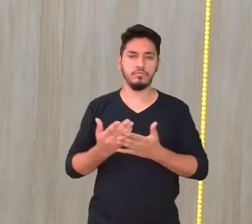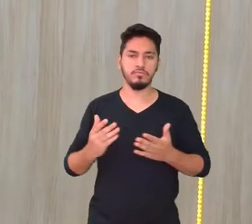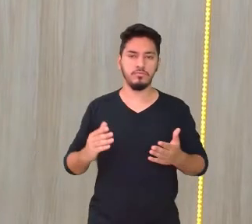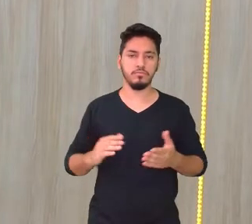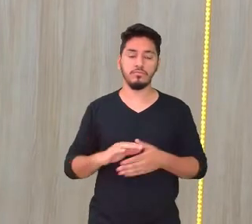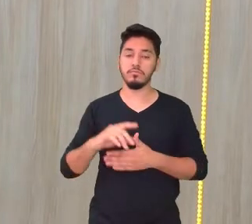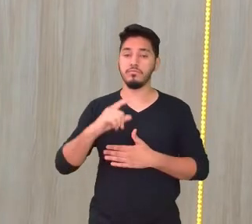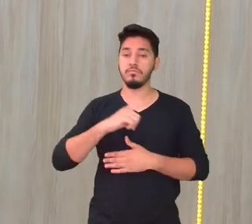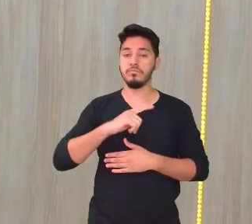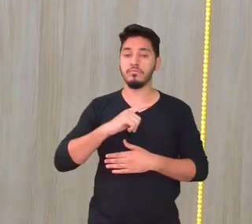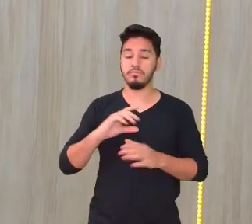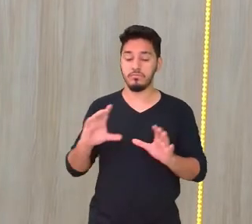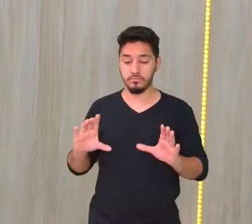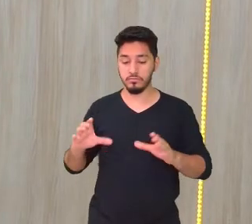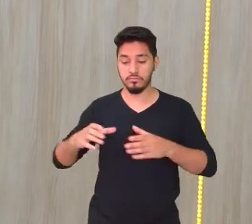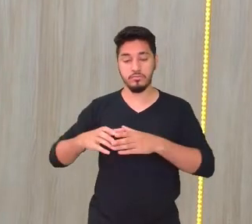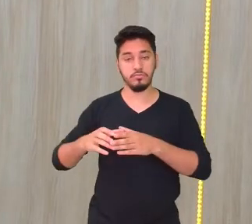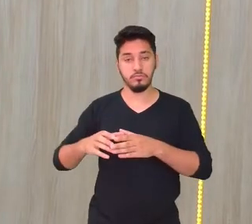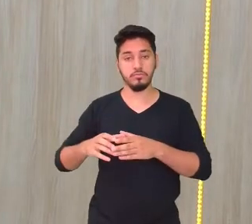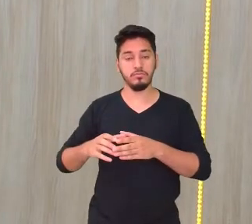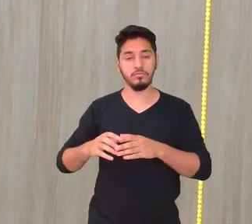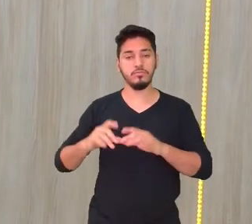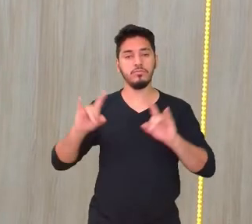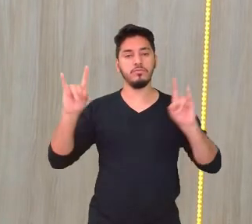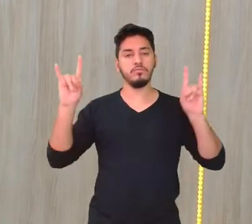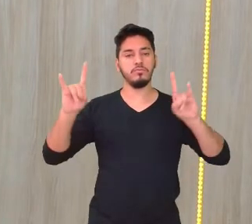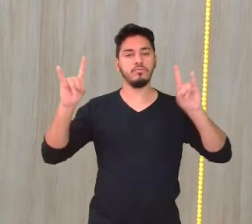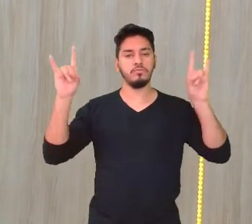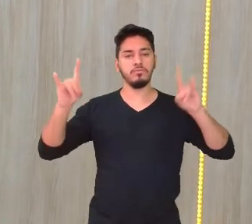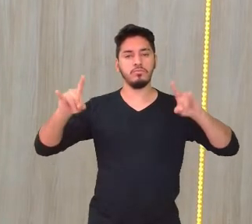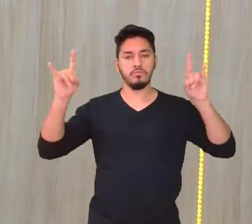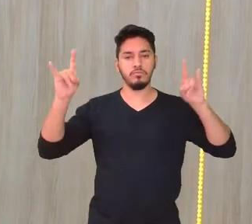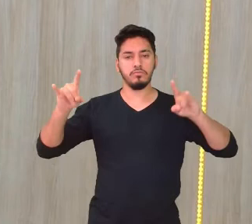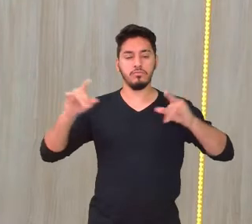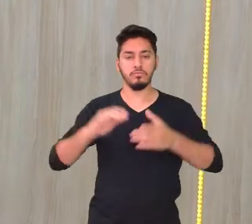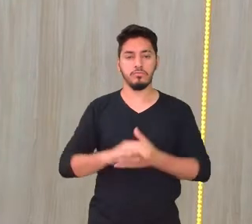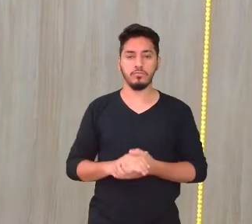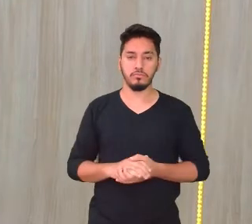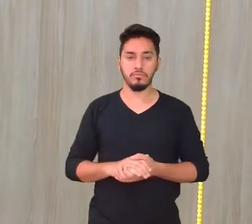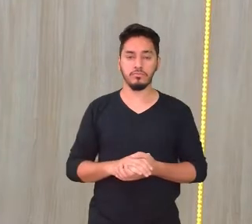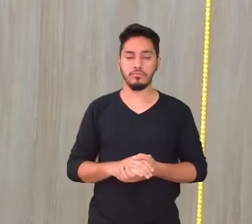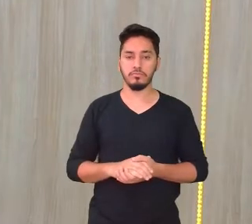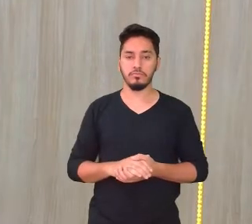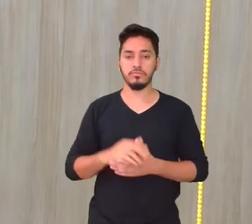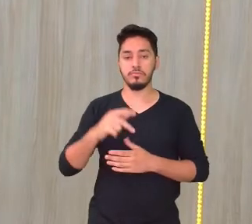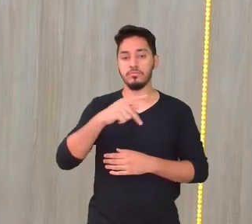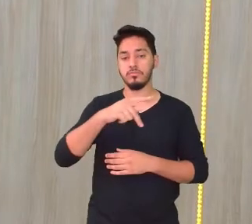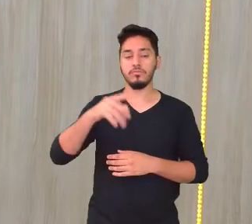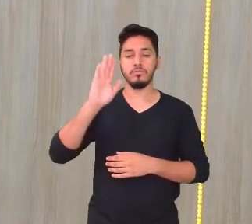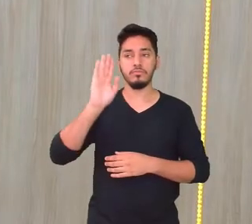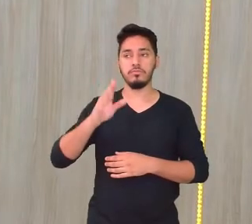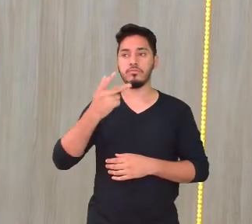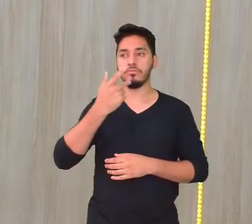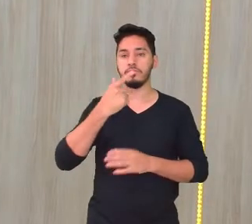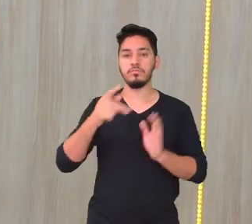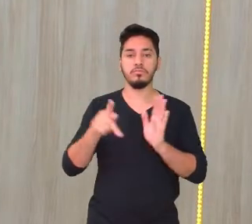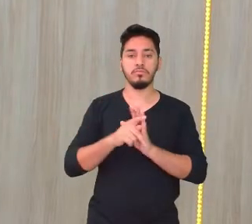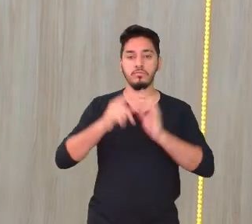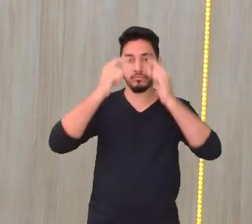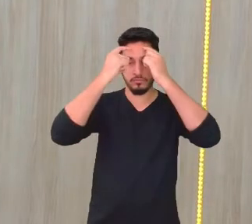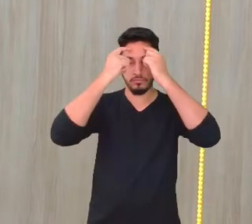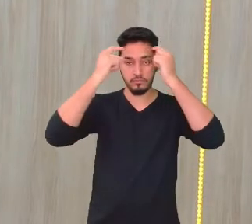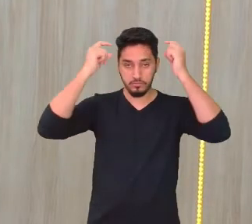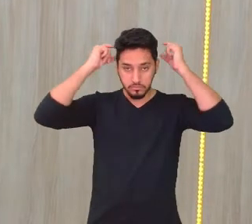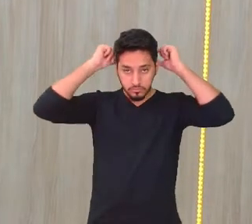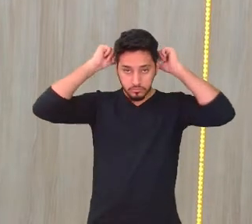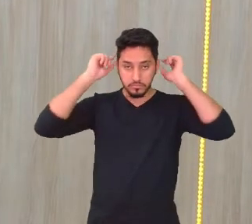gente tem um grupo, né, de rock, né? Porque o professor, ele já chegou aqui, já deu aula de bandana aqui, mas a